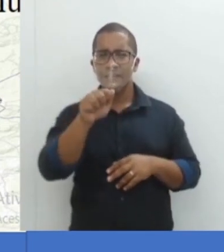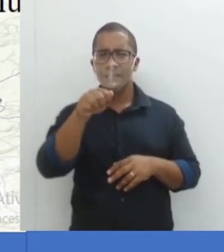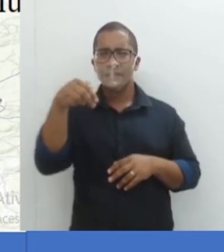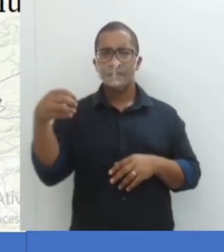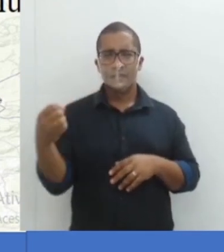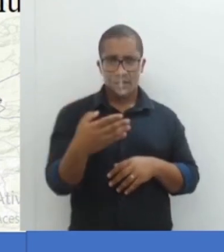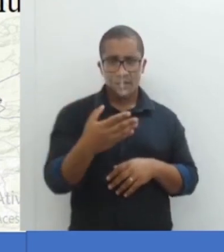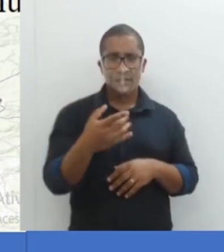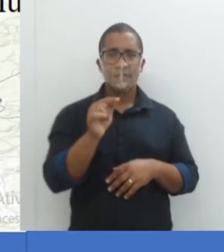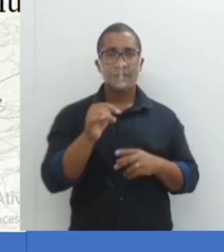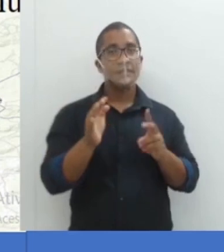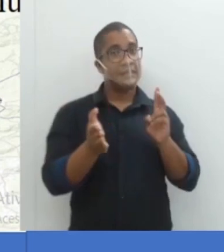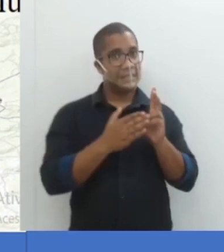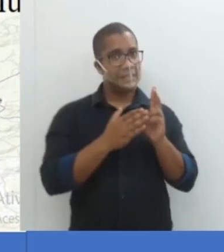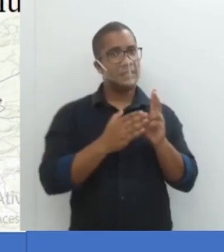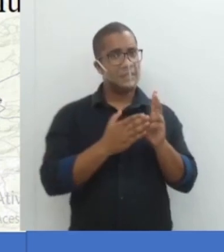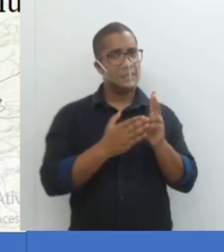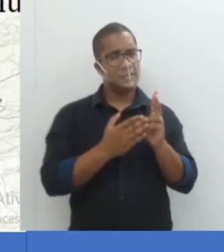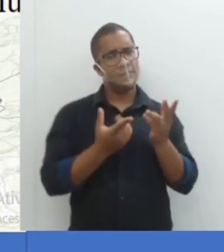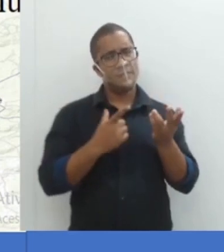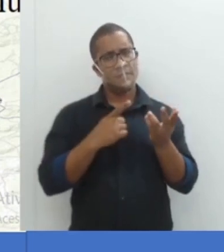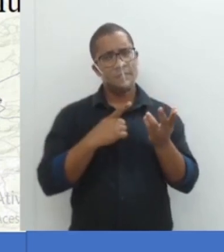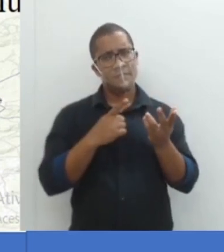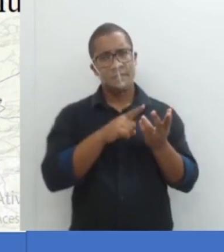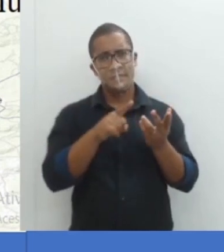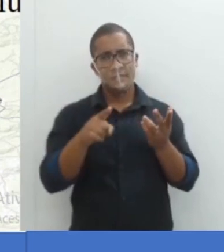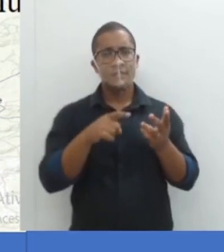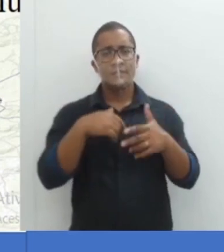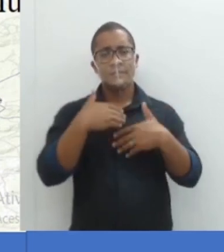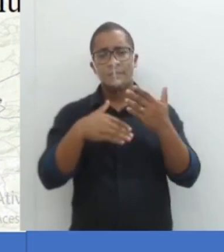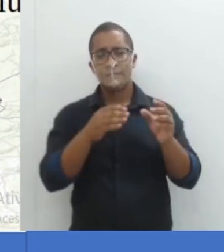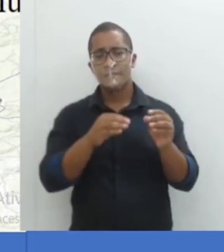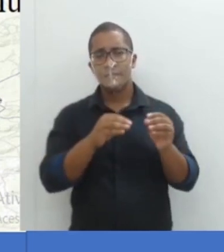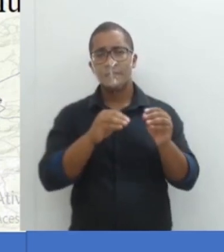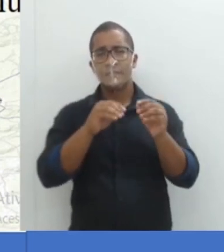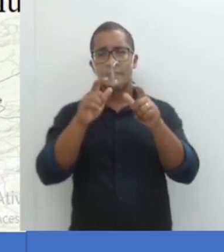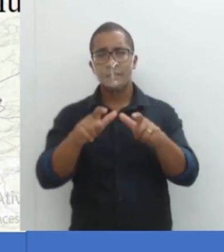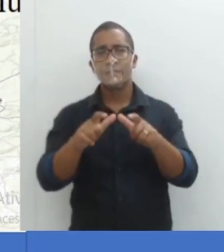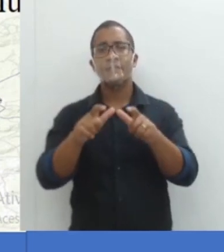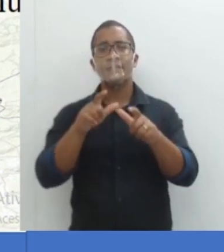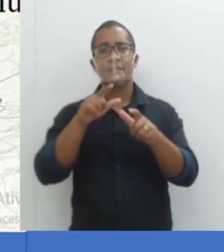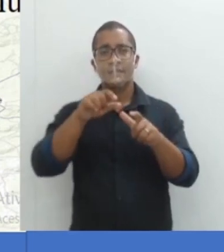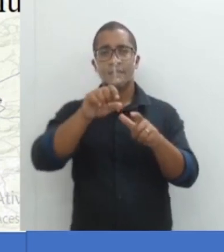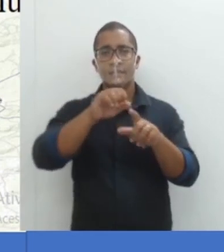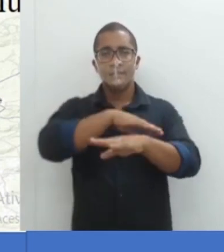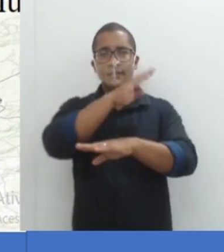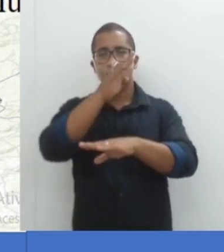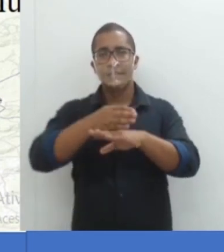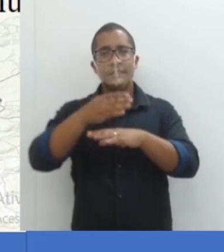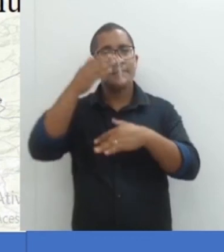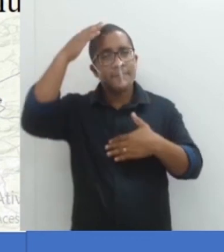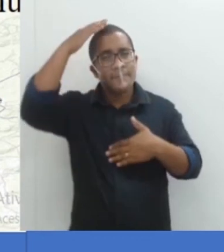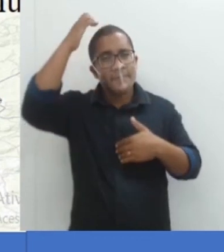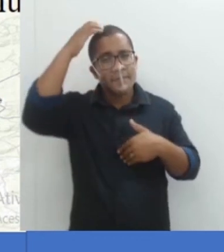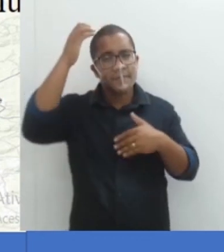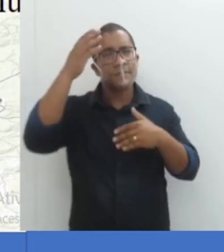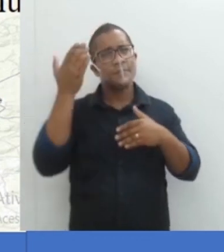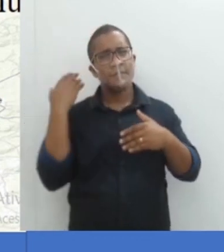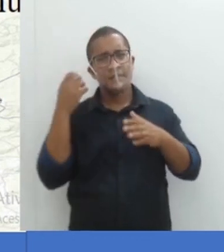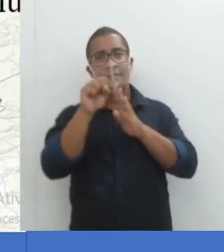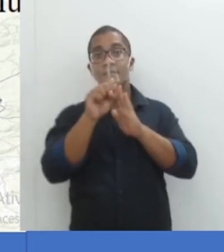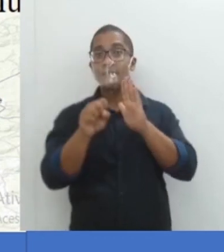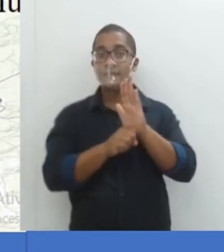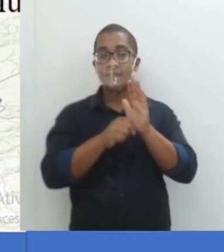descendentes diretos de índios que foram aldeados na Serra do Macaco ainda no século